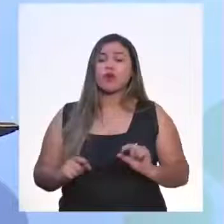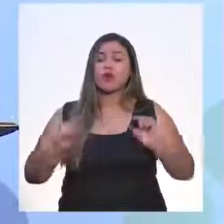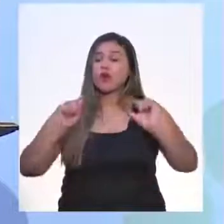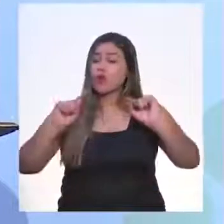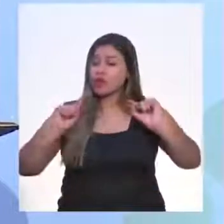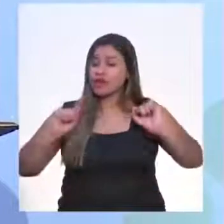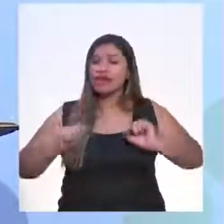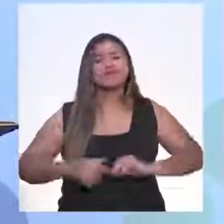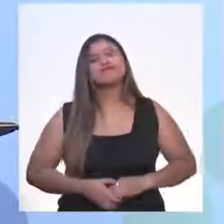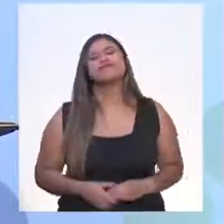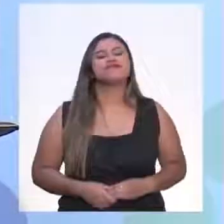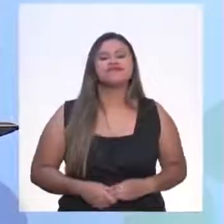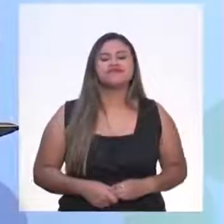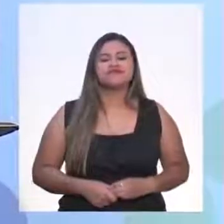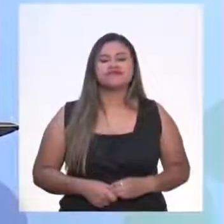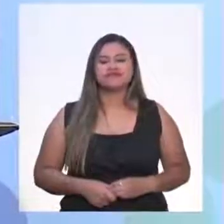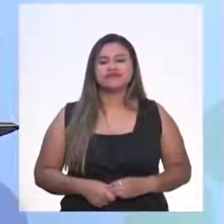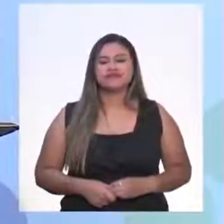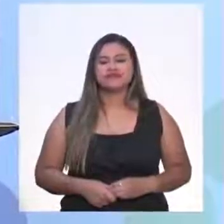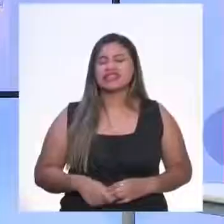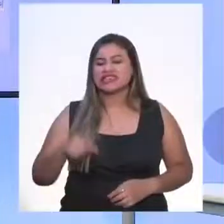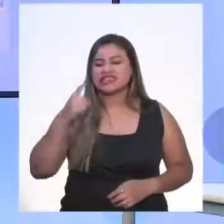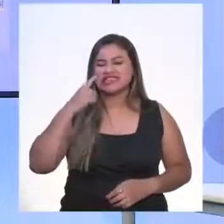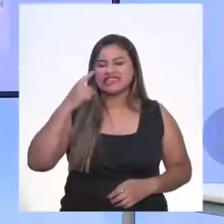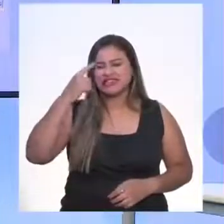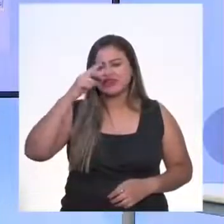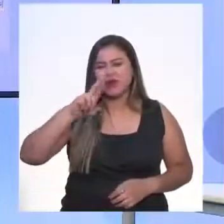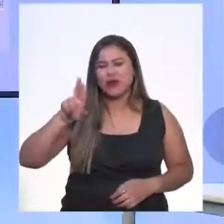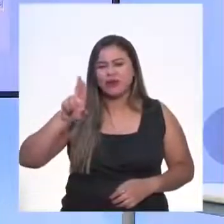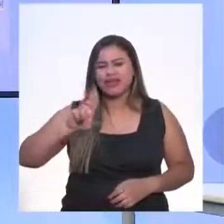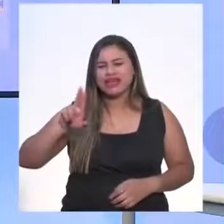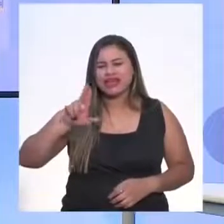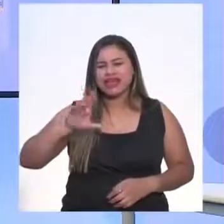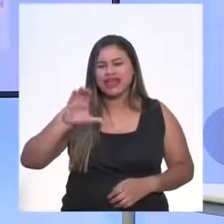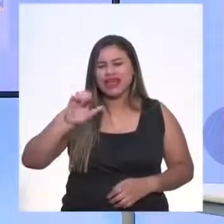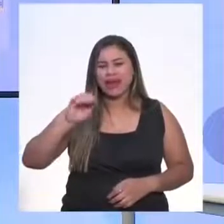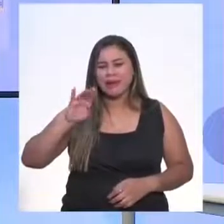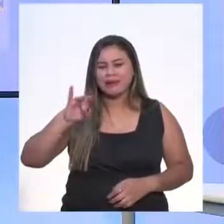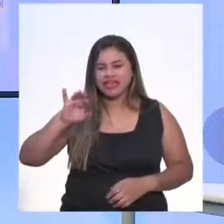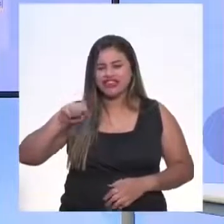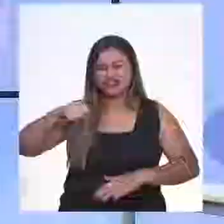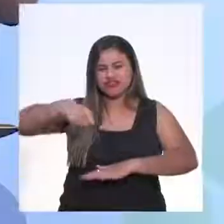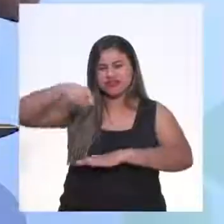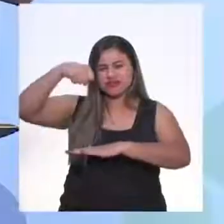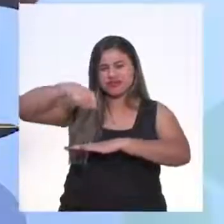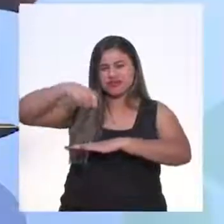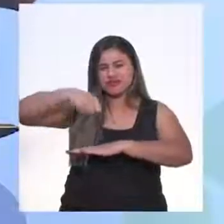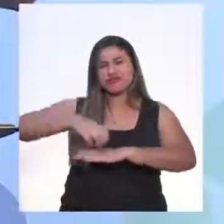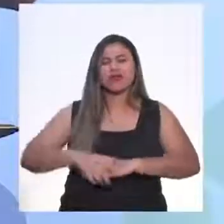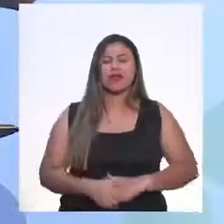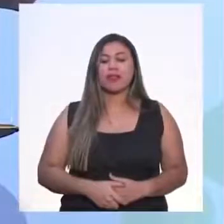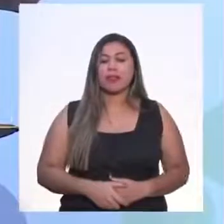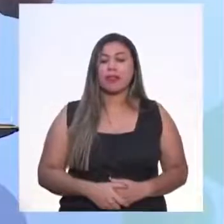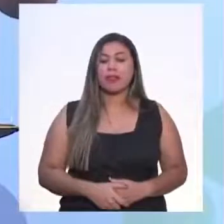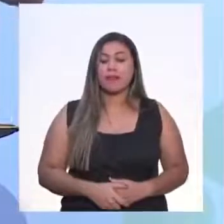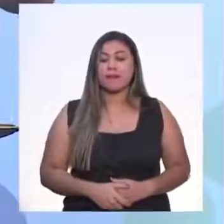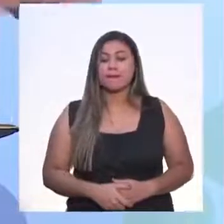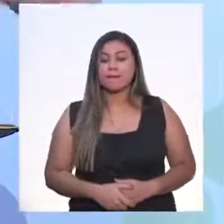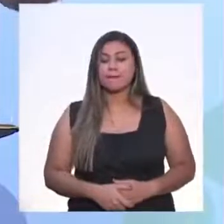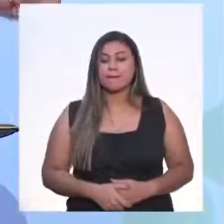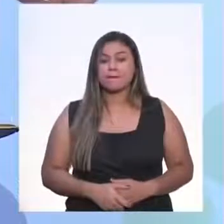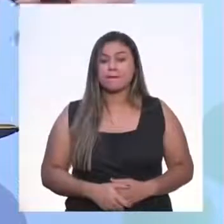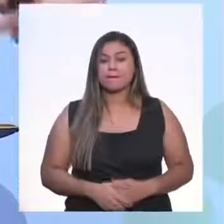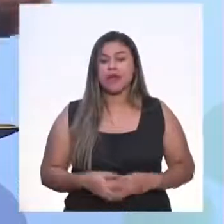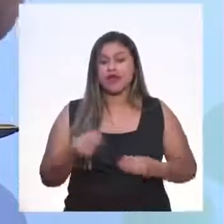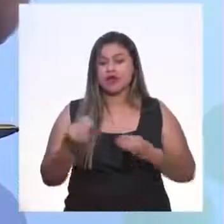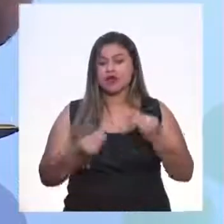aqui um... Puta, não é que eu esqueci o nome. Cabide. Um cabide. Boa, obrigado. Eu peguei um cabide, aí